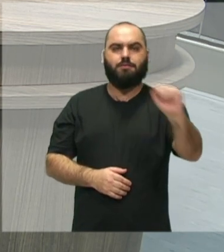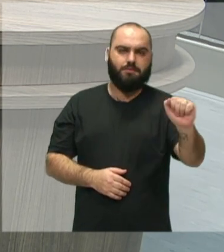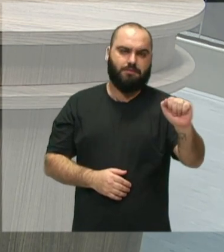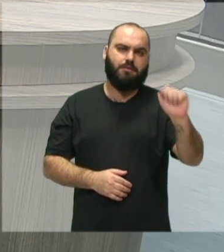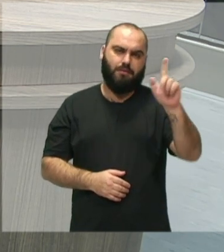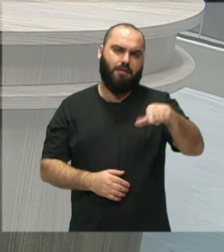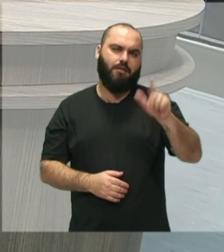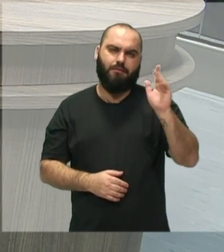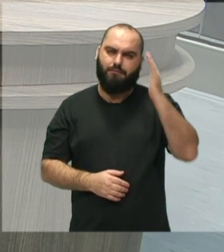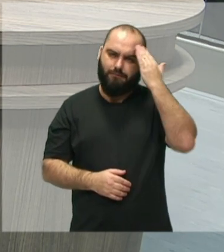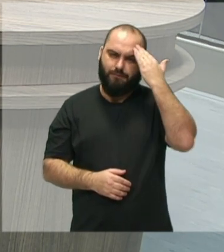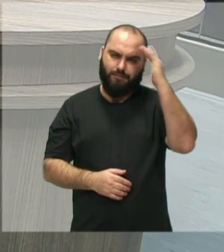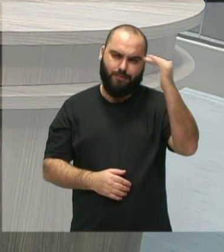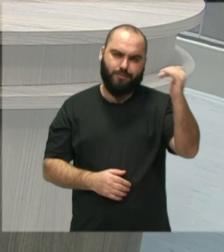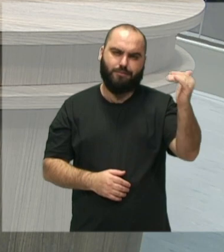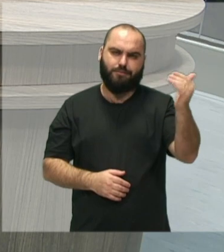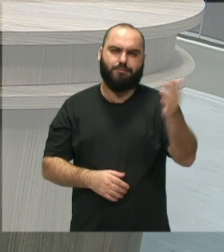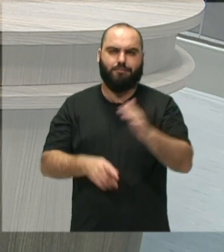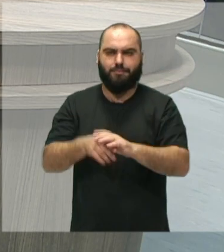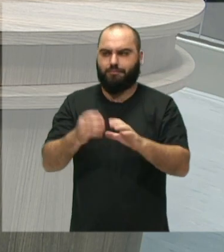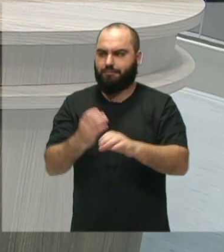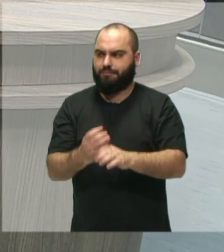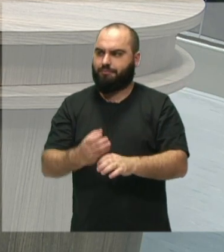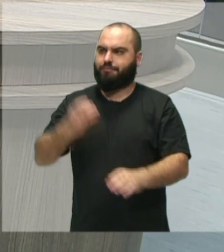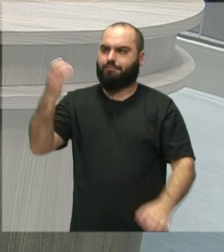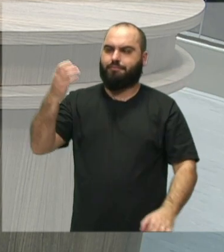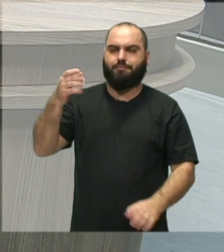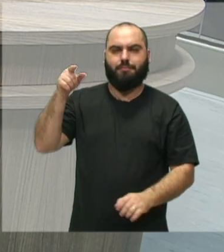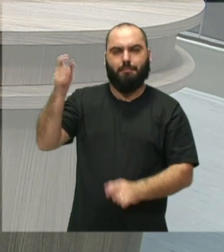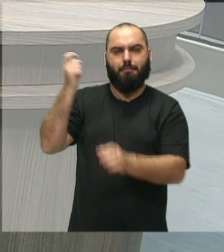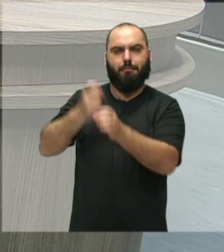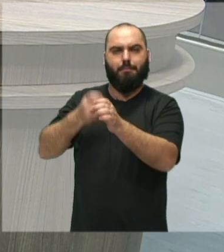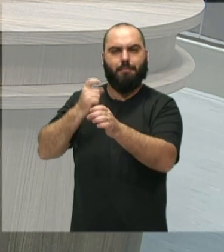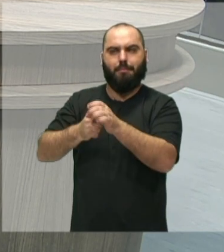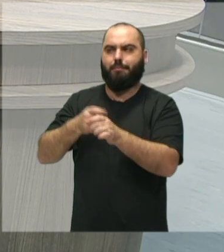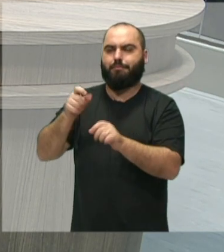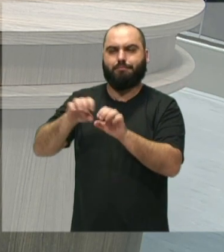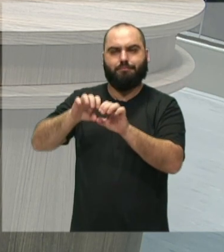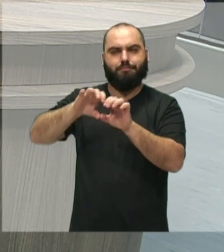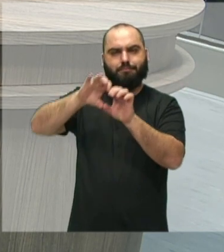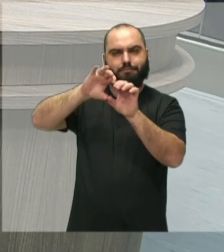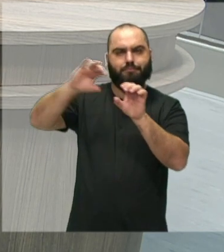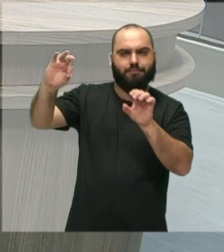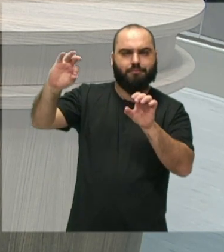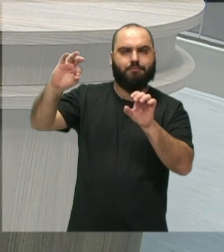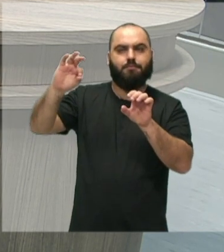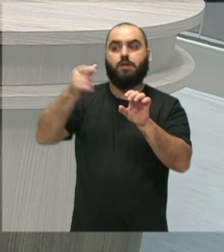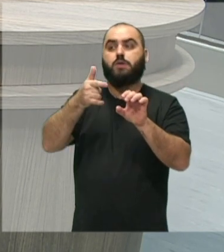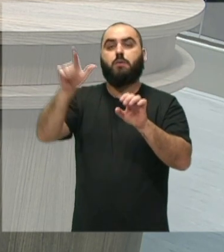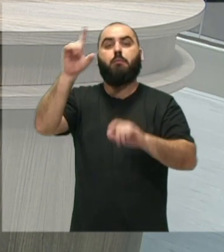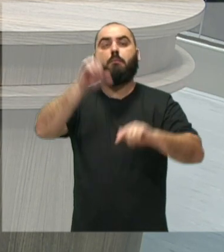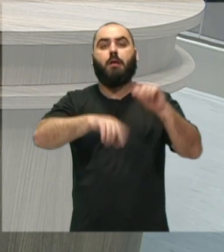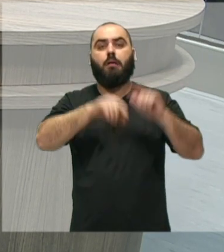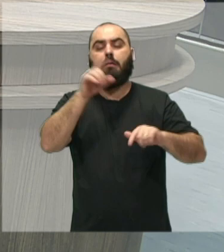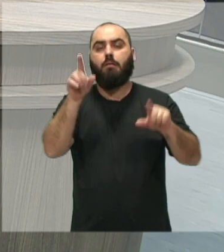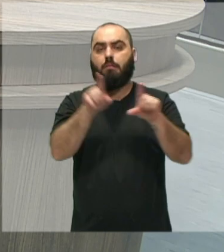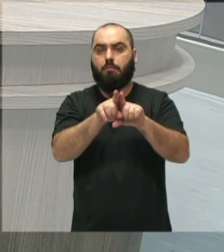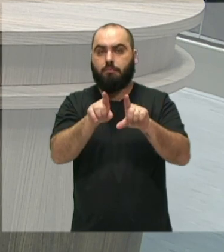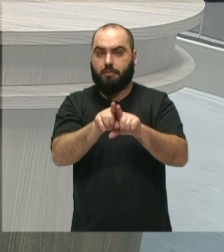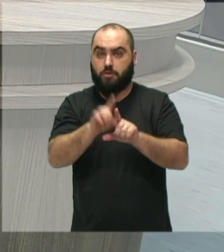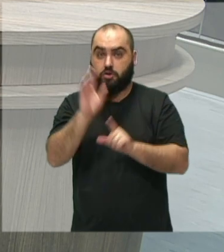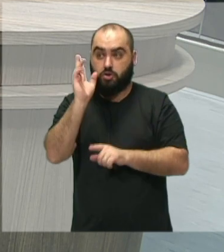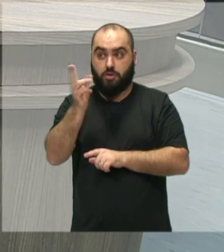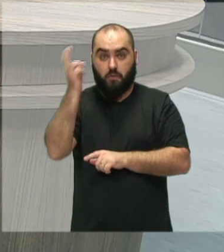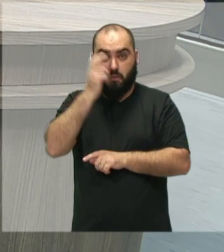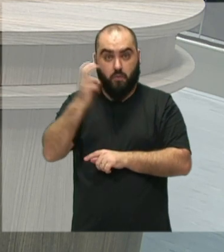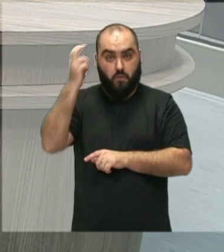muito famoso, né, a ponta da lança, né, que era feito de pedra e tal. E também os outros materiais que daí já são de